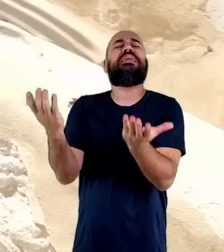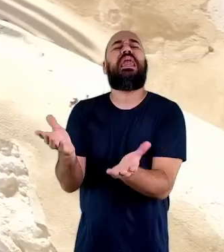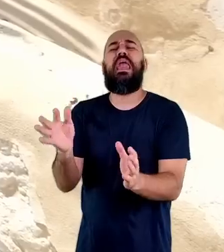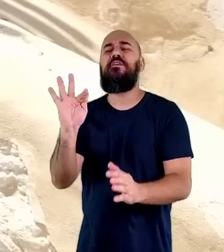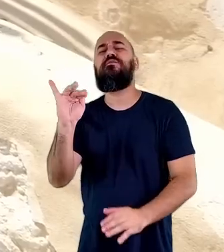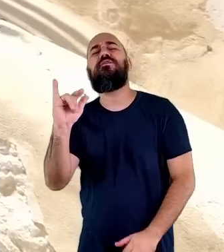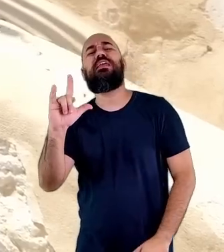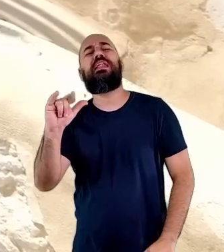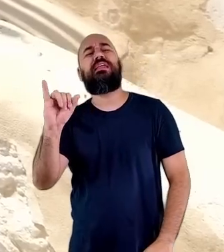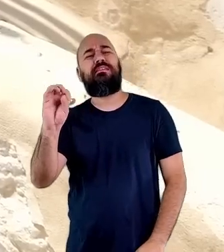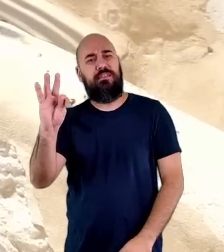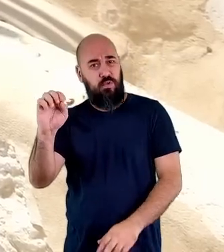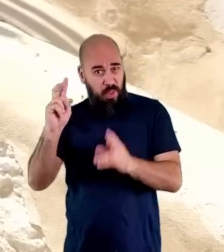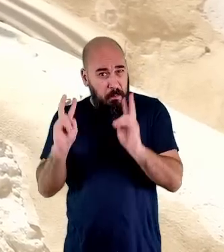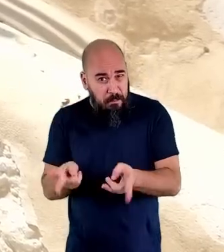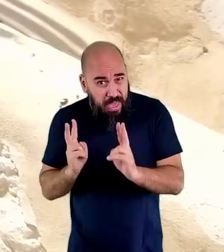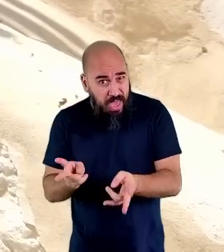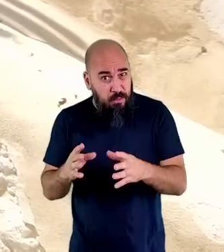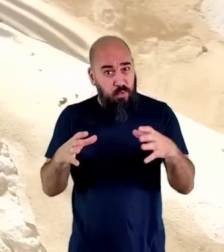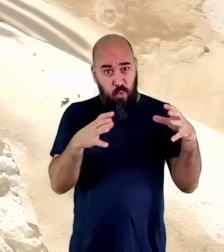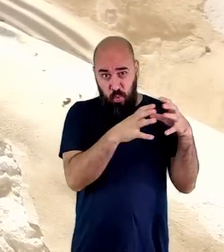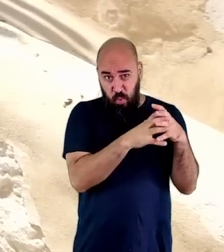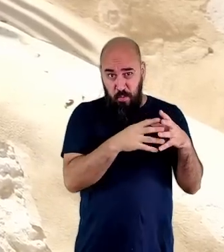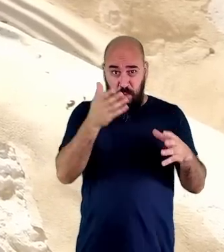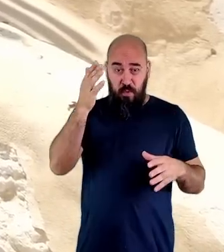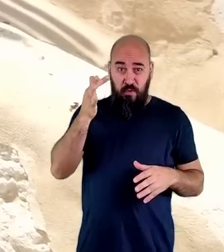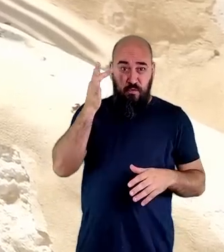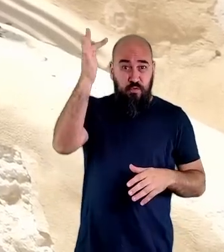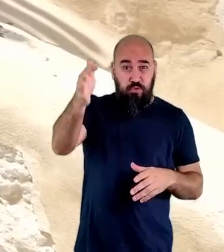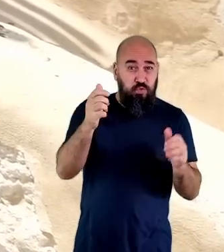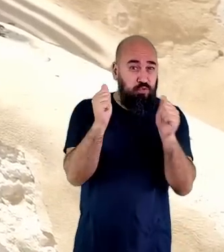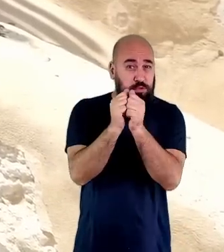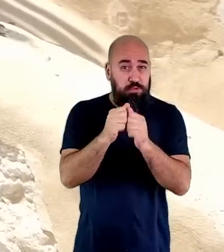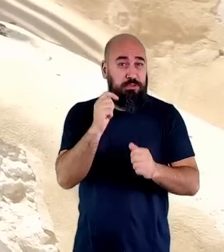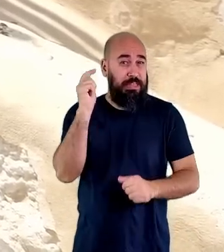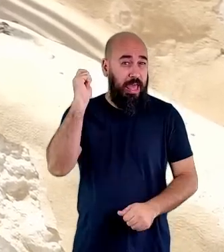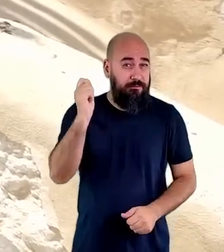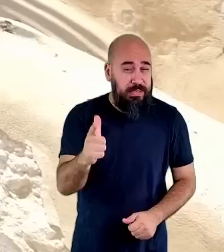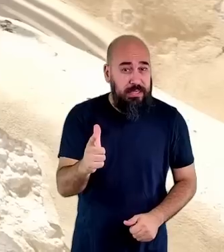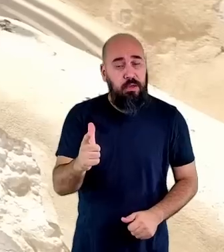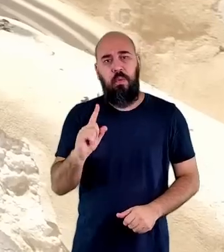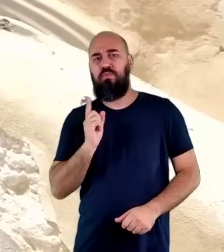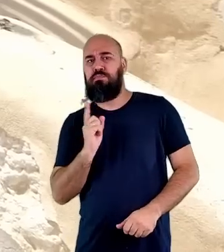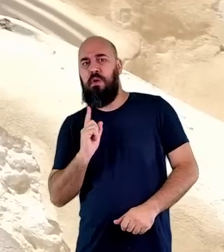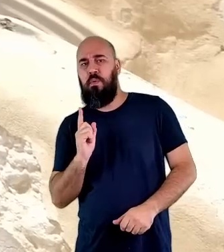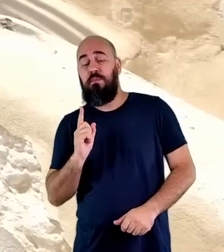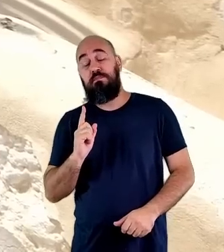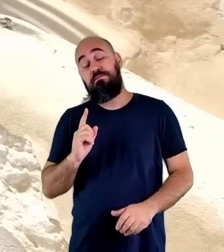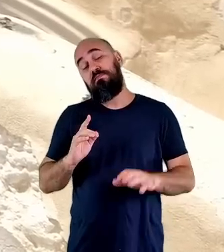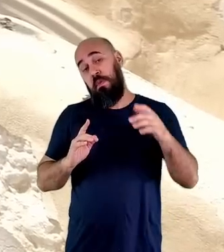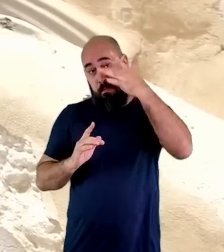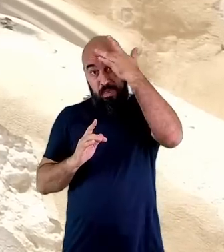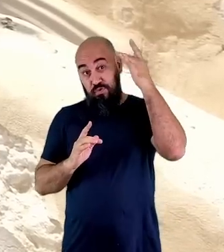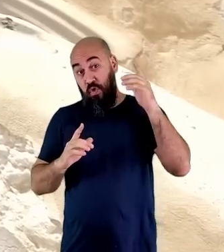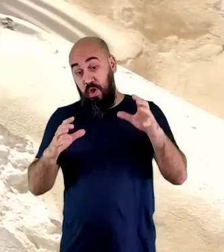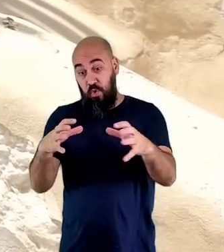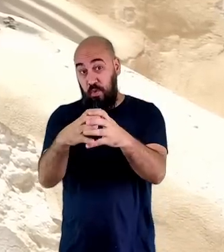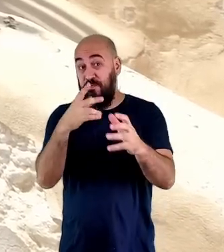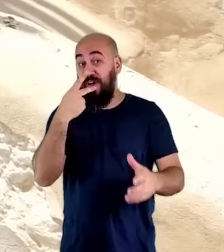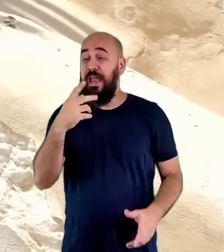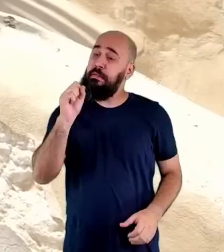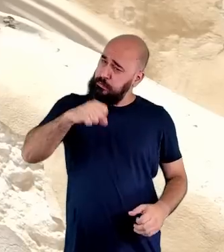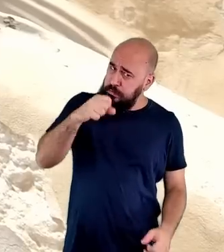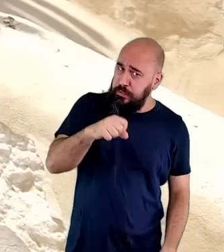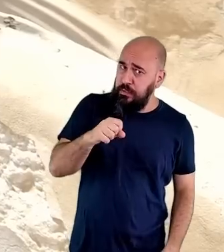que seriam aqueles mesmos filisteus e que talvez tenham chegado antes da época que nós julgamos, 1200 a.C. Outros pensam que não, que seriam